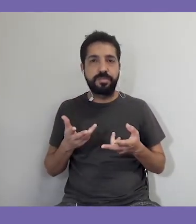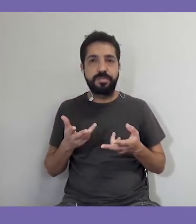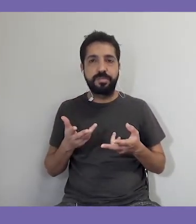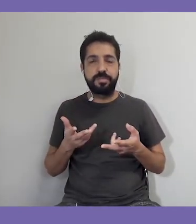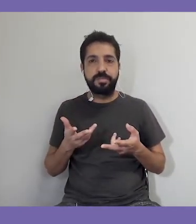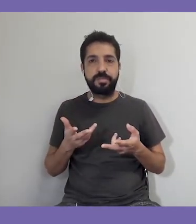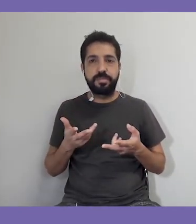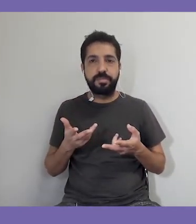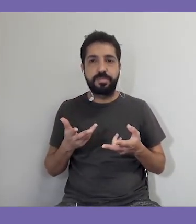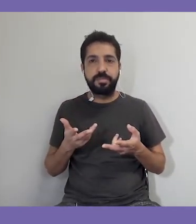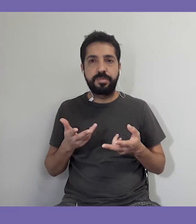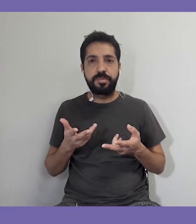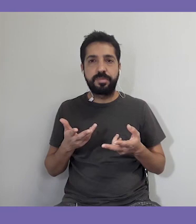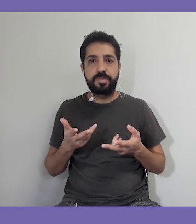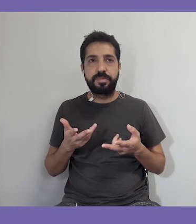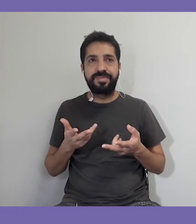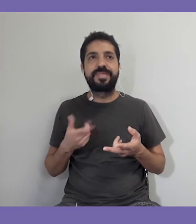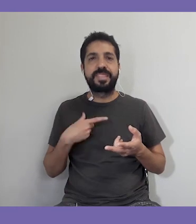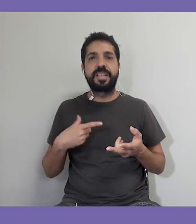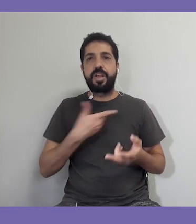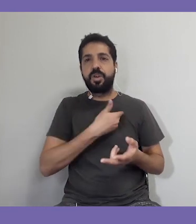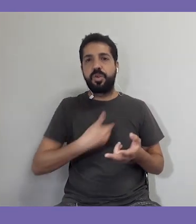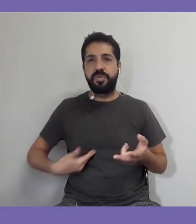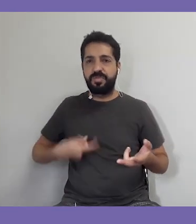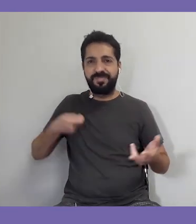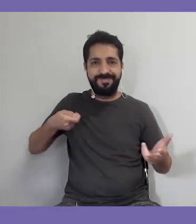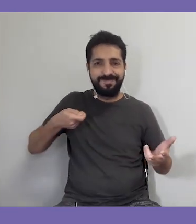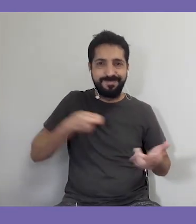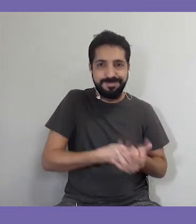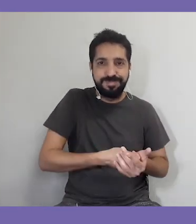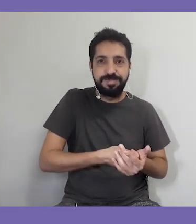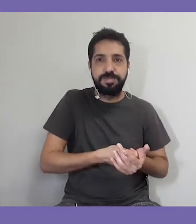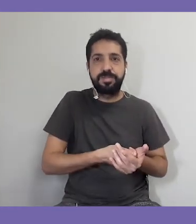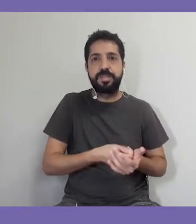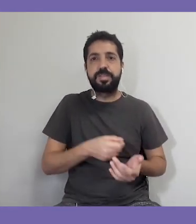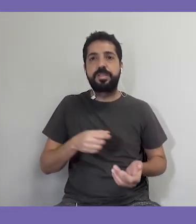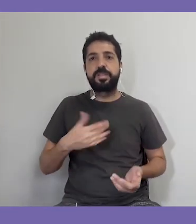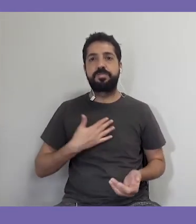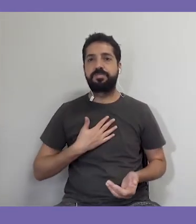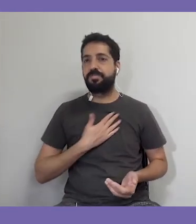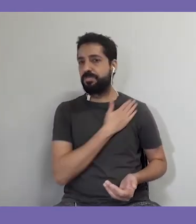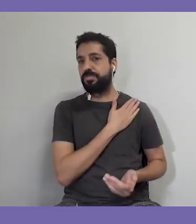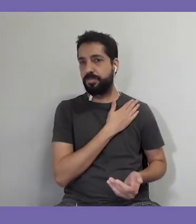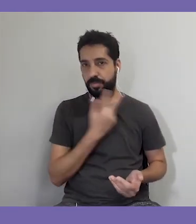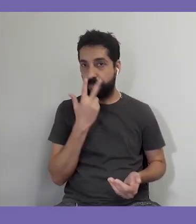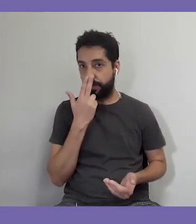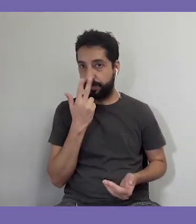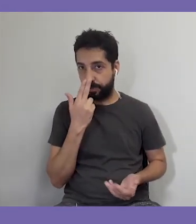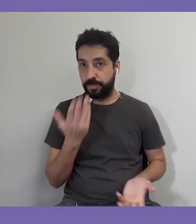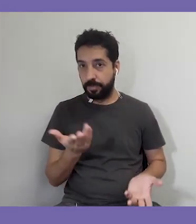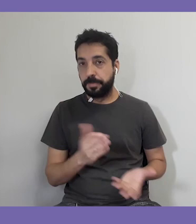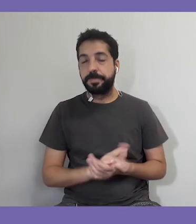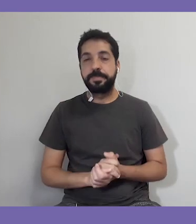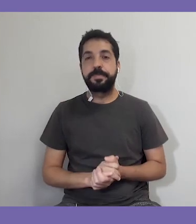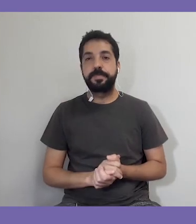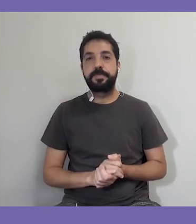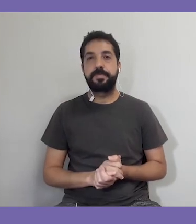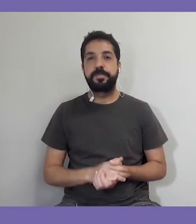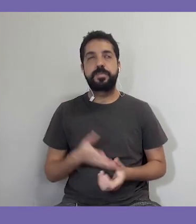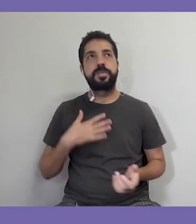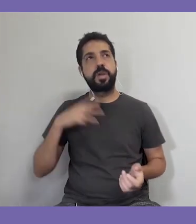por um regime praticamente bem autoritário que a gente está tendo aí no governo federal, principalmente.